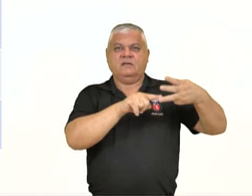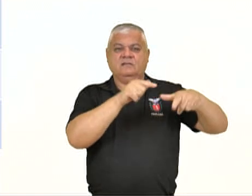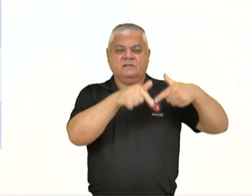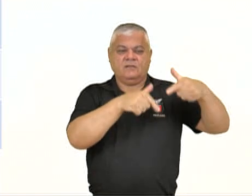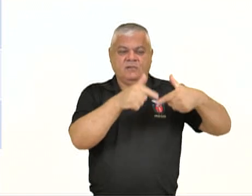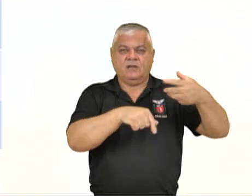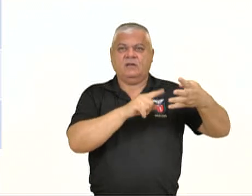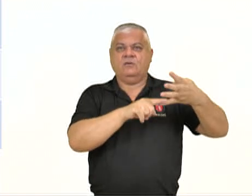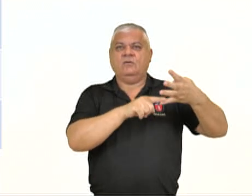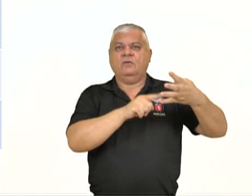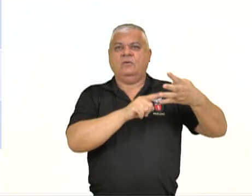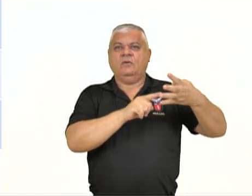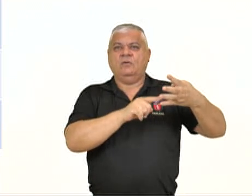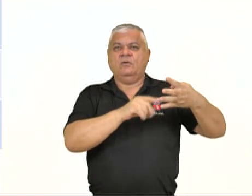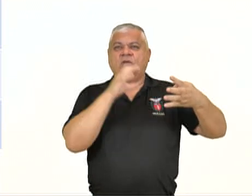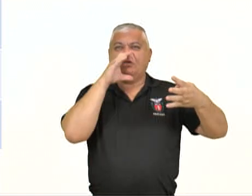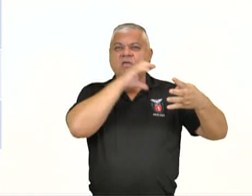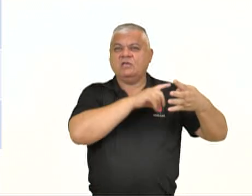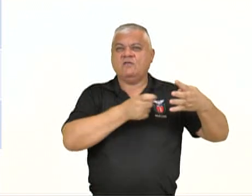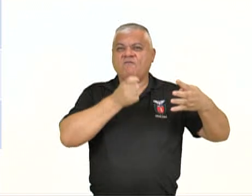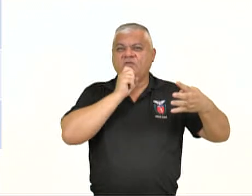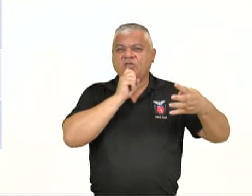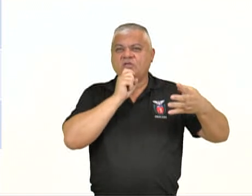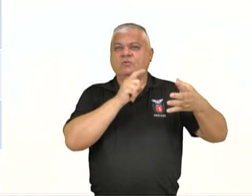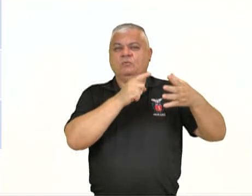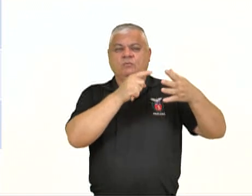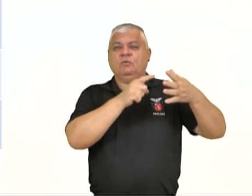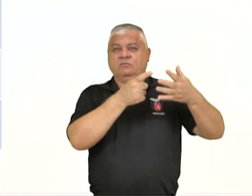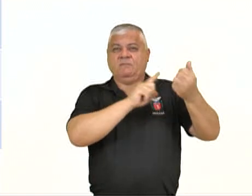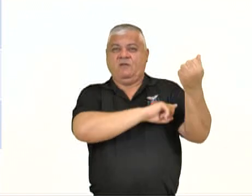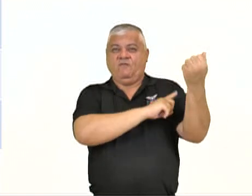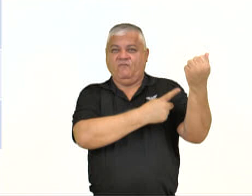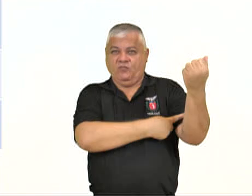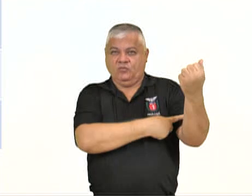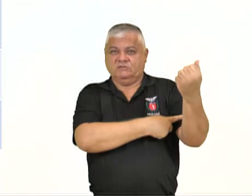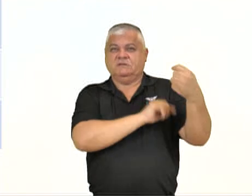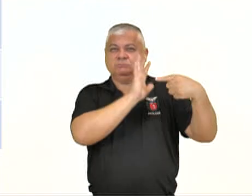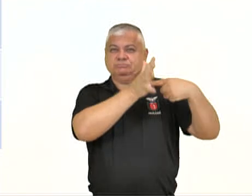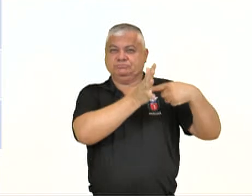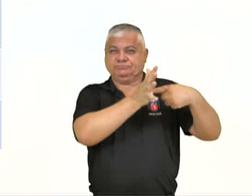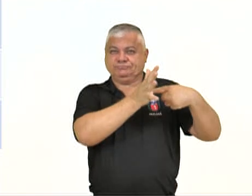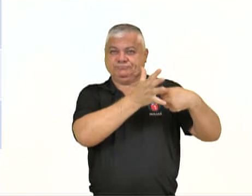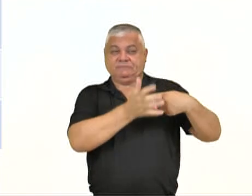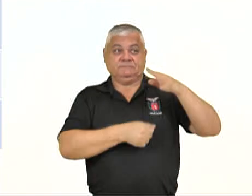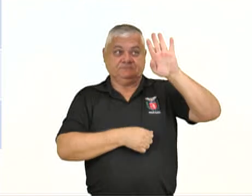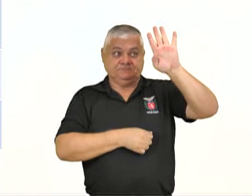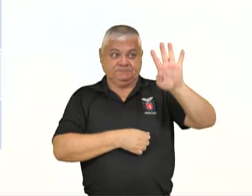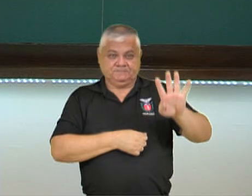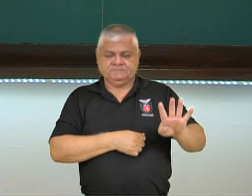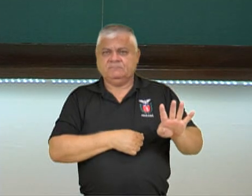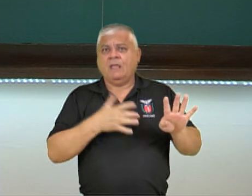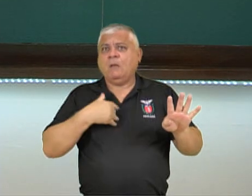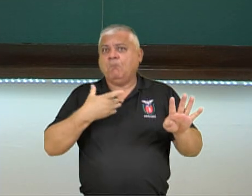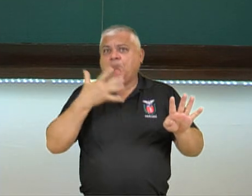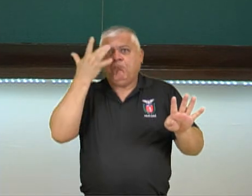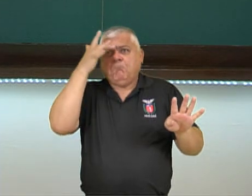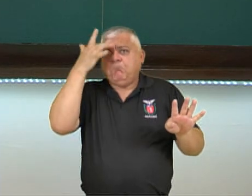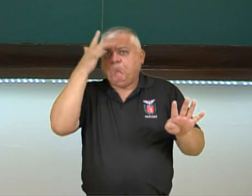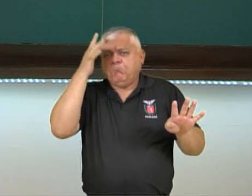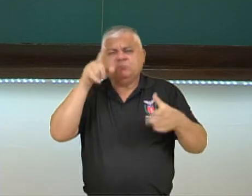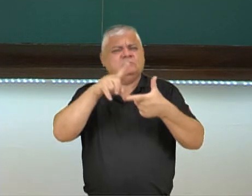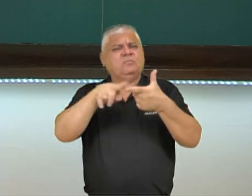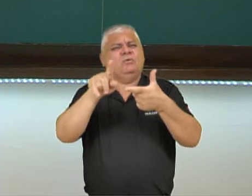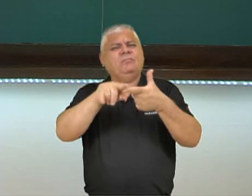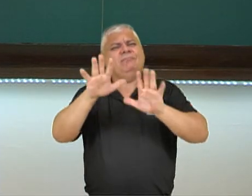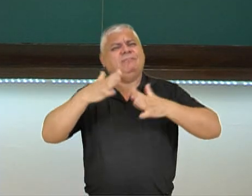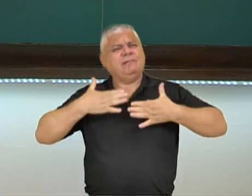o fluxo de calor, o potencial elétrico e a força eletromotriz. Pô, professor, não sei a metade disso. Não tem problema, meu querido.